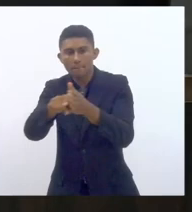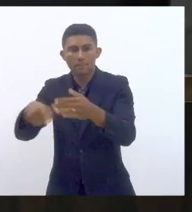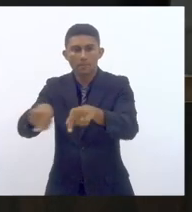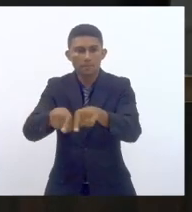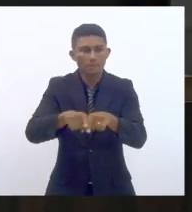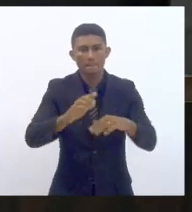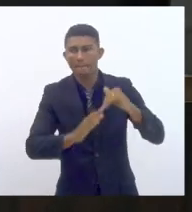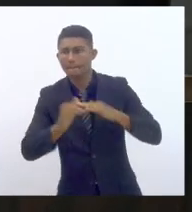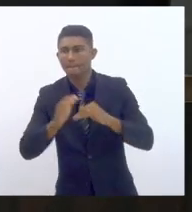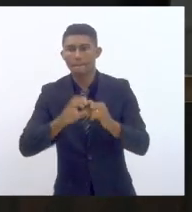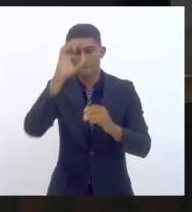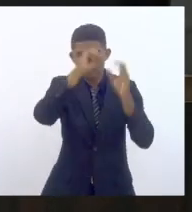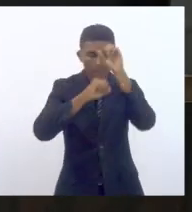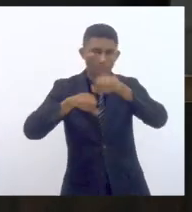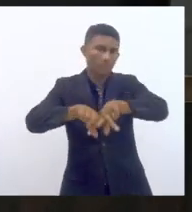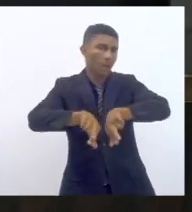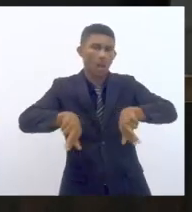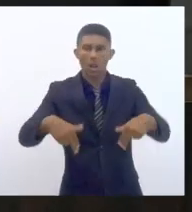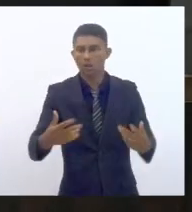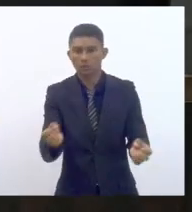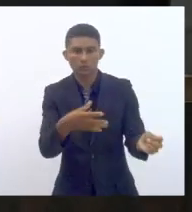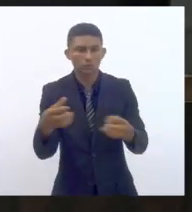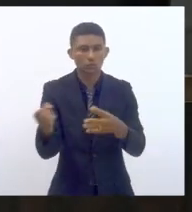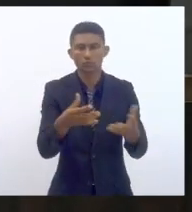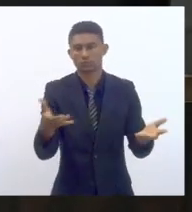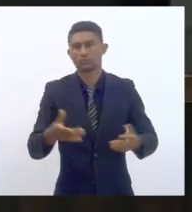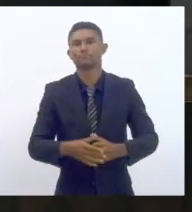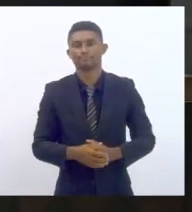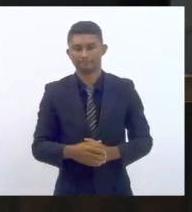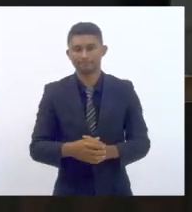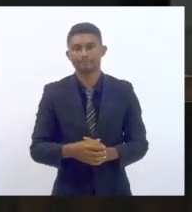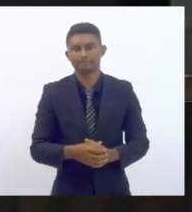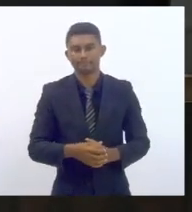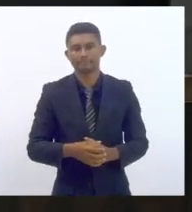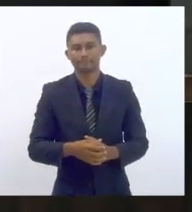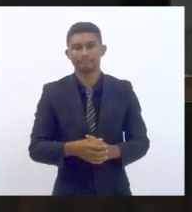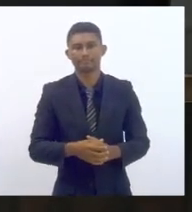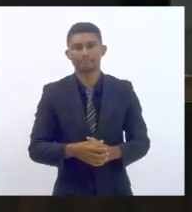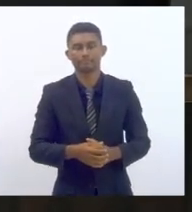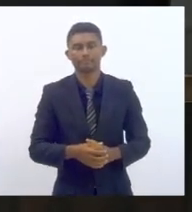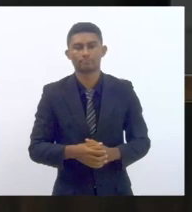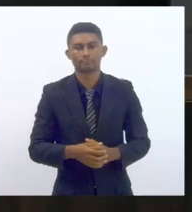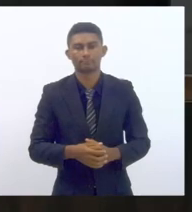científica e tecnológica e à inovação. E